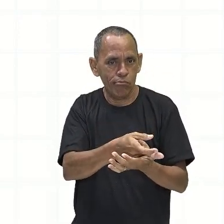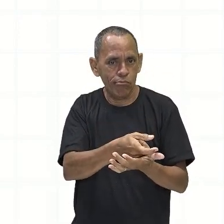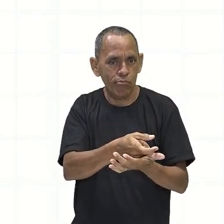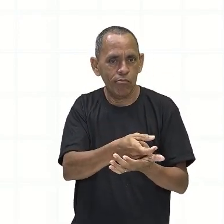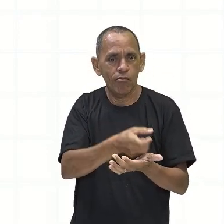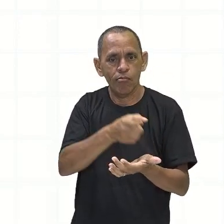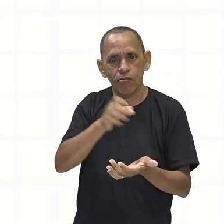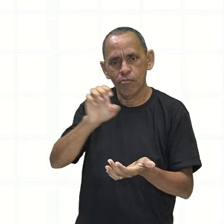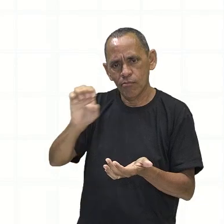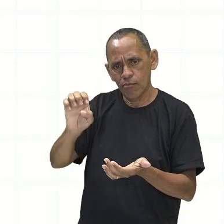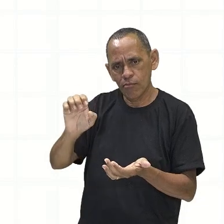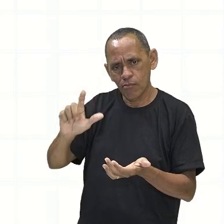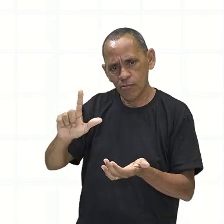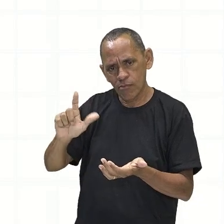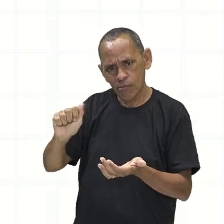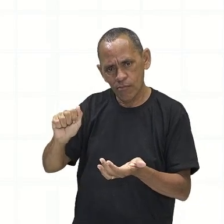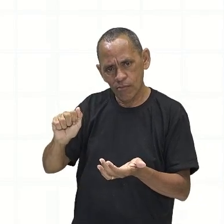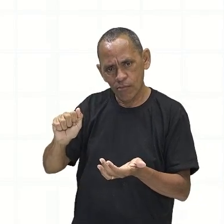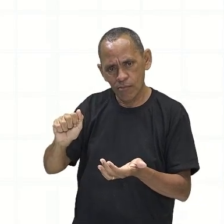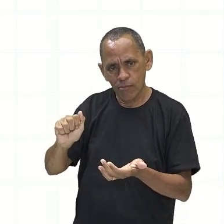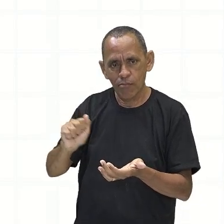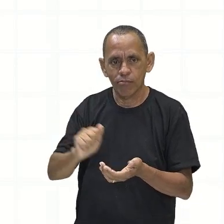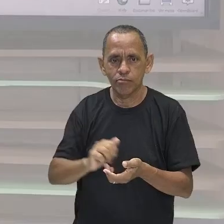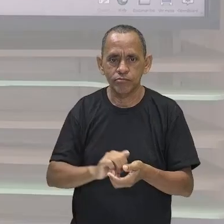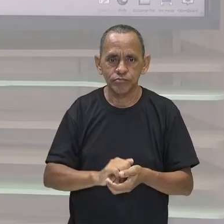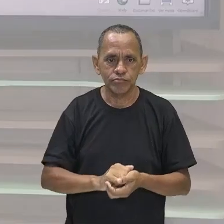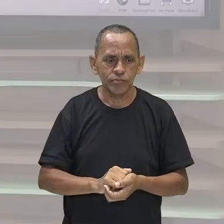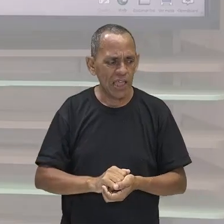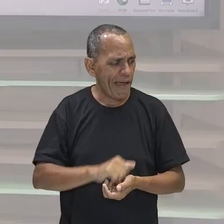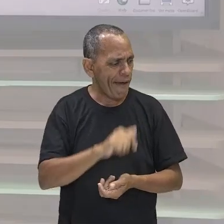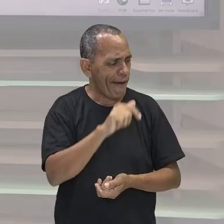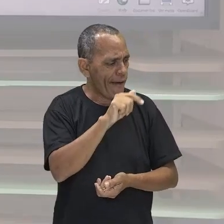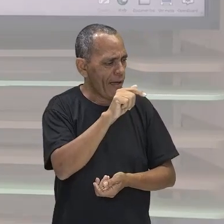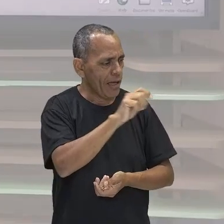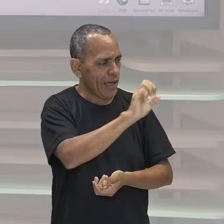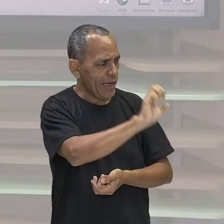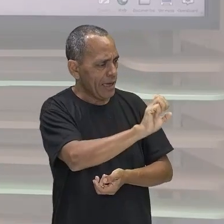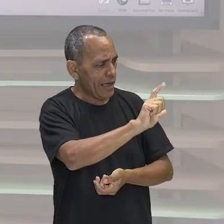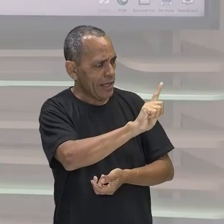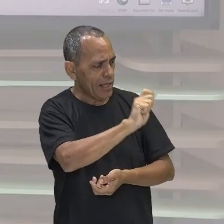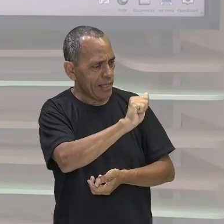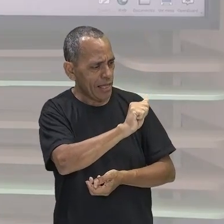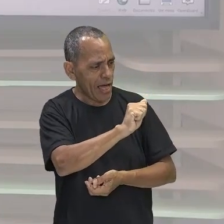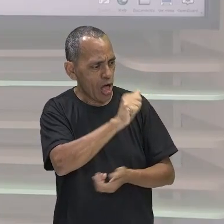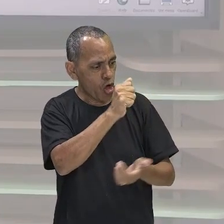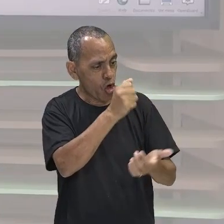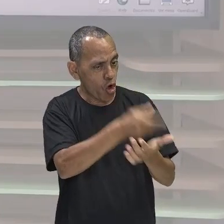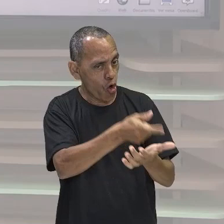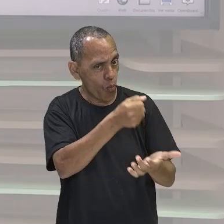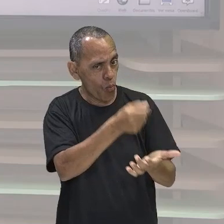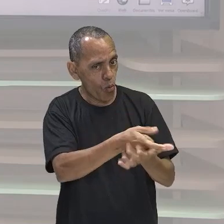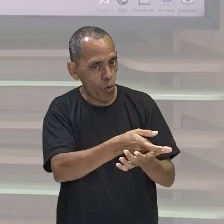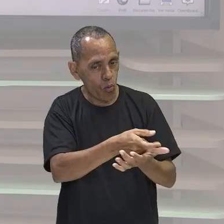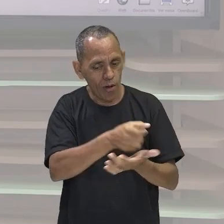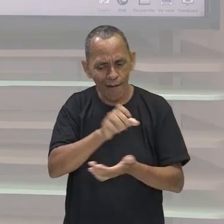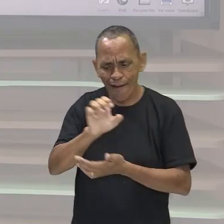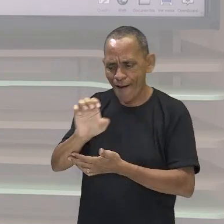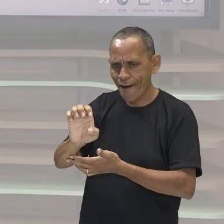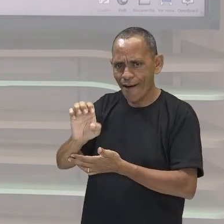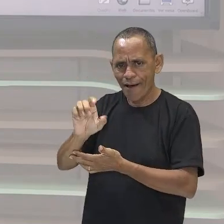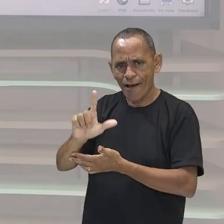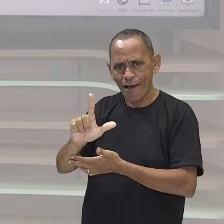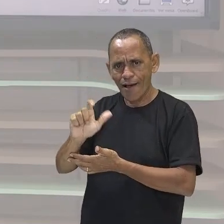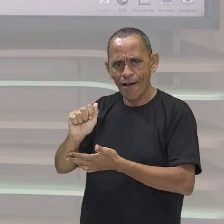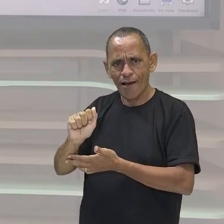né? Ela comprou ela, né? Ela comprou ela. Poderíamos utilizar no coloquial, nunca